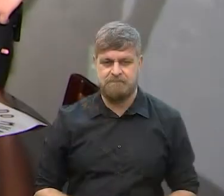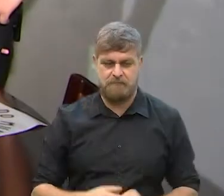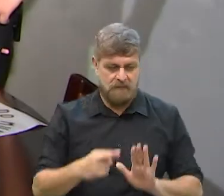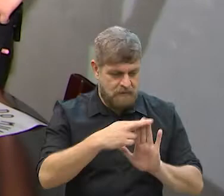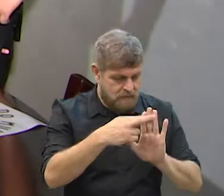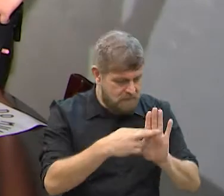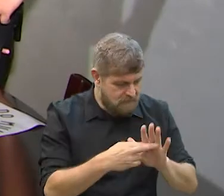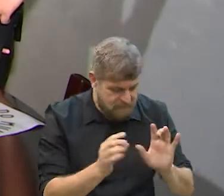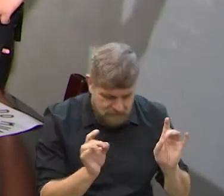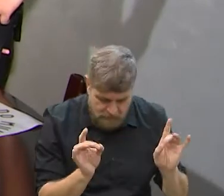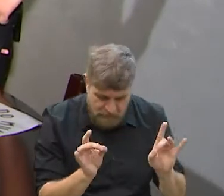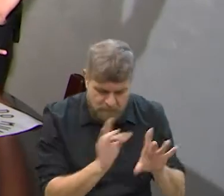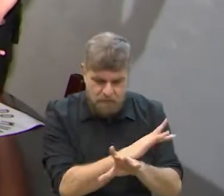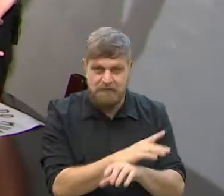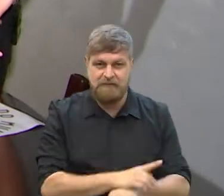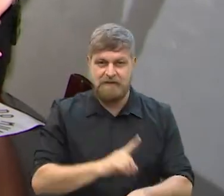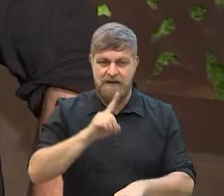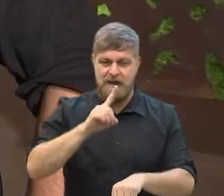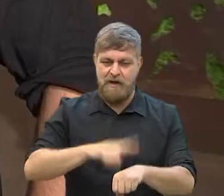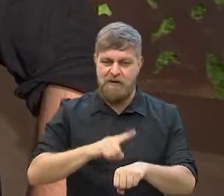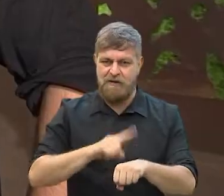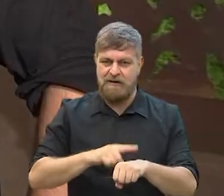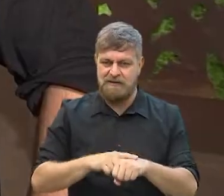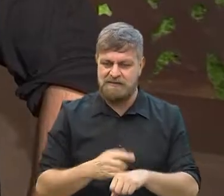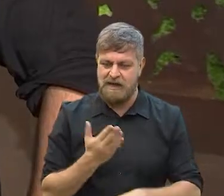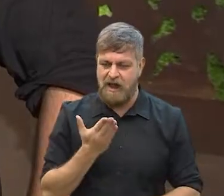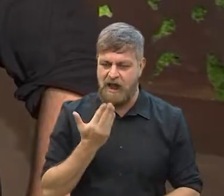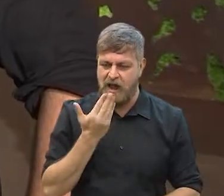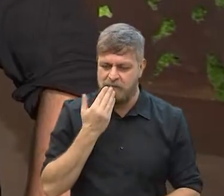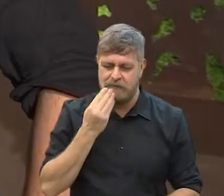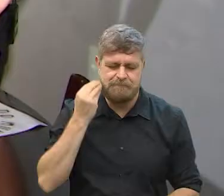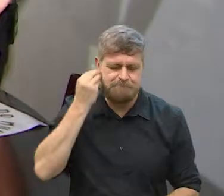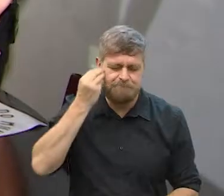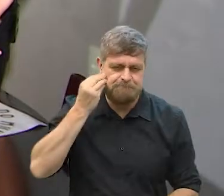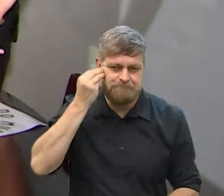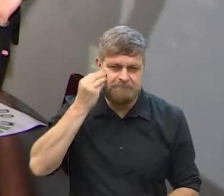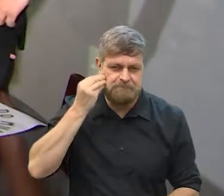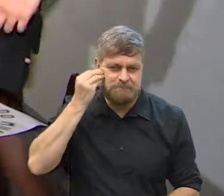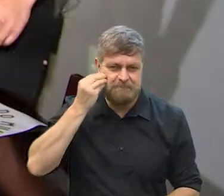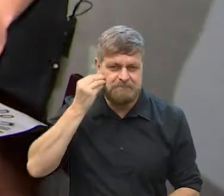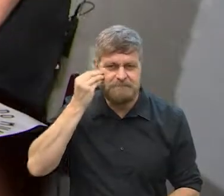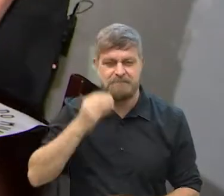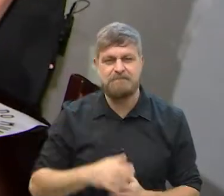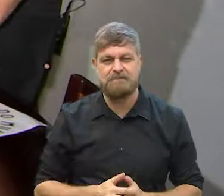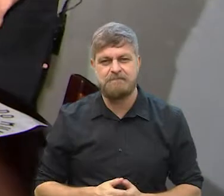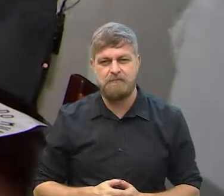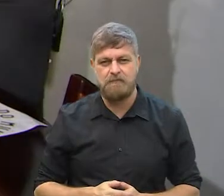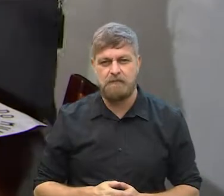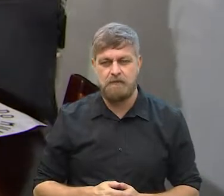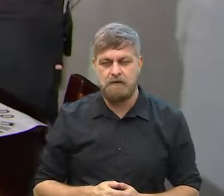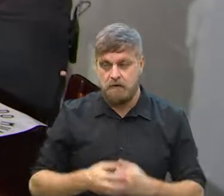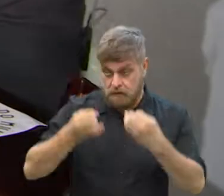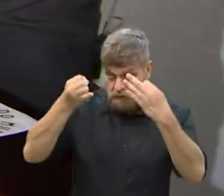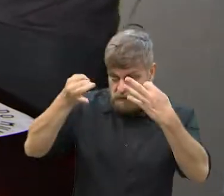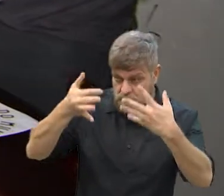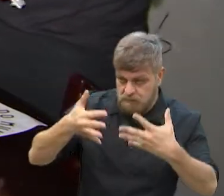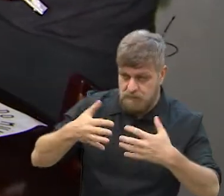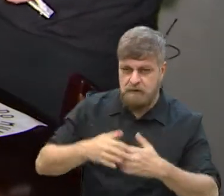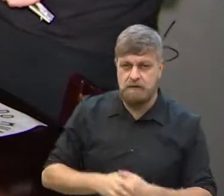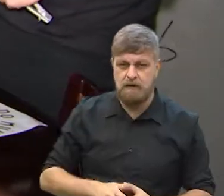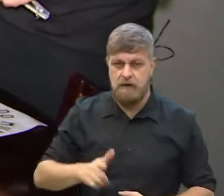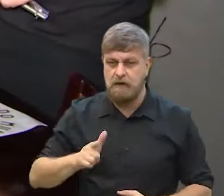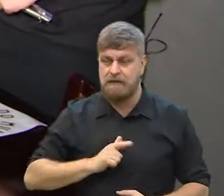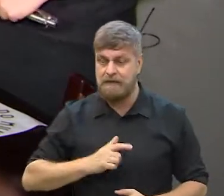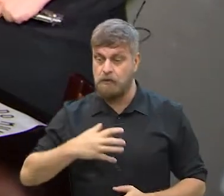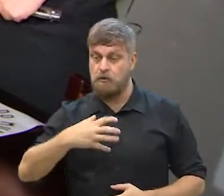Receita pronta, é hora de servir, né, Paulo? Sim, vamos experimentar. Vamos lá, então. Ô, Paulo, explica pra gente, né? Tem